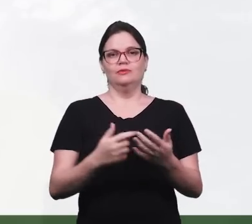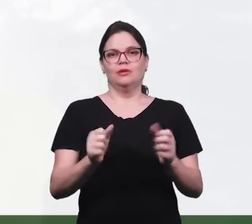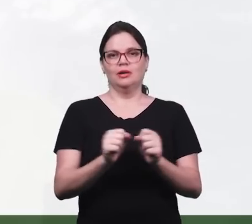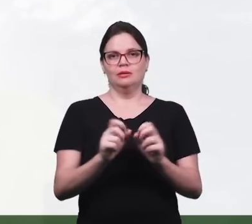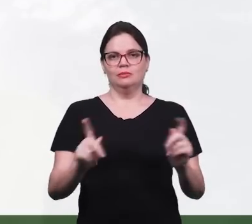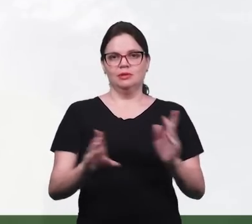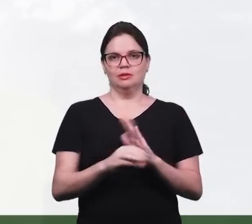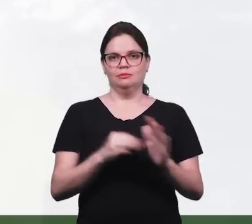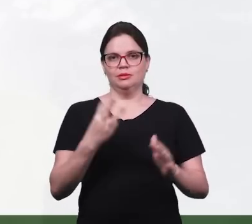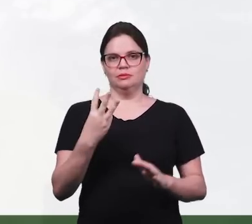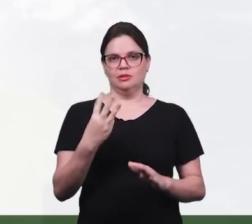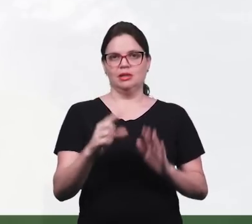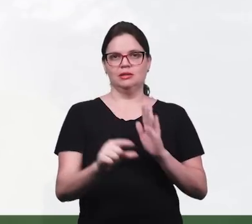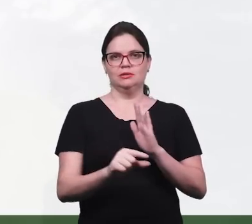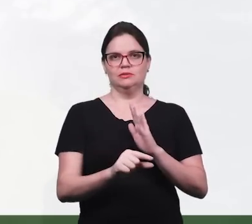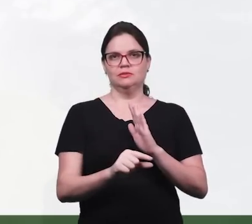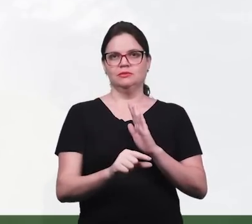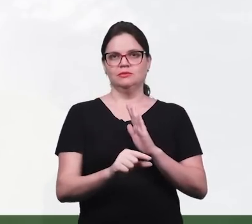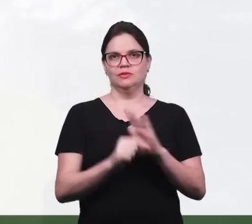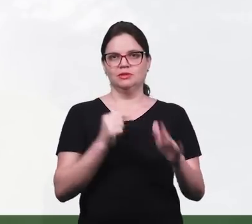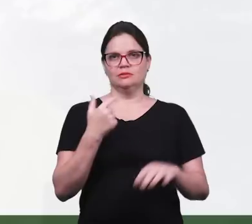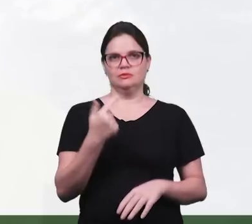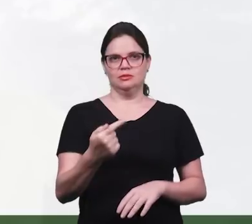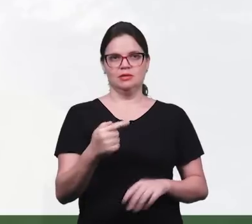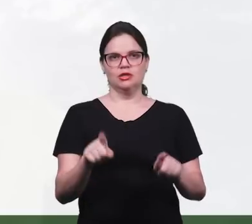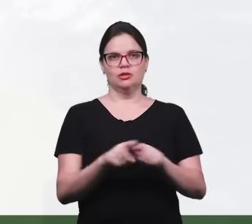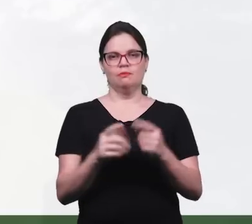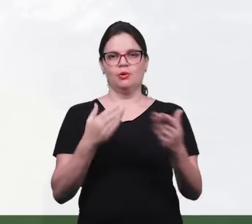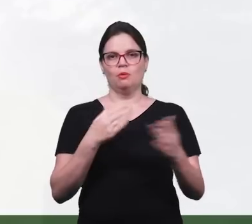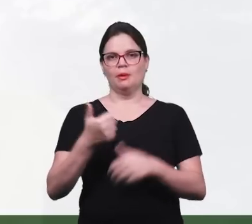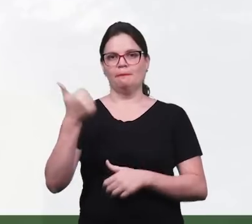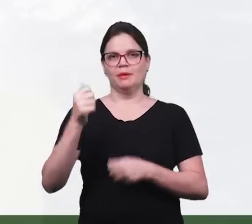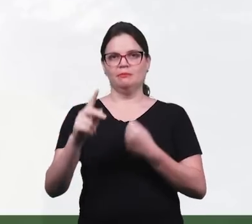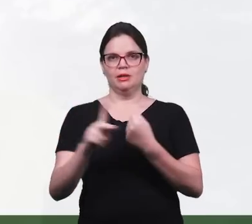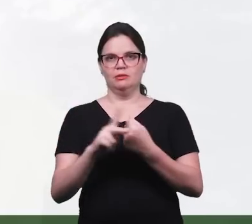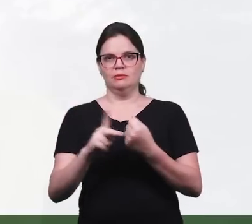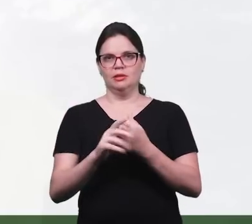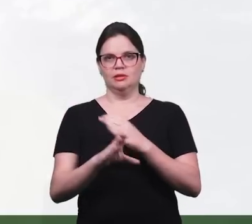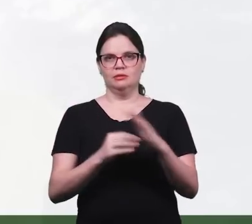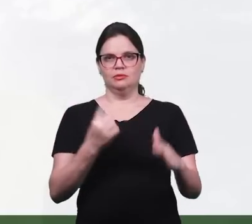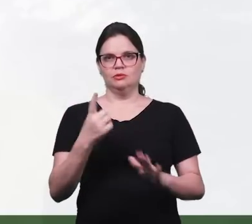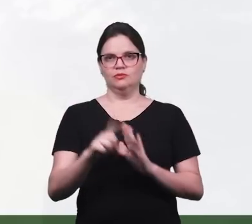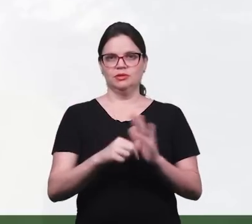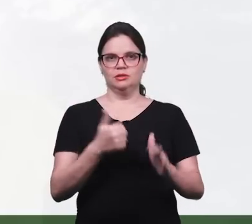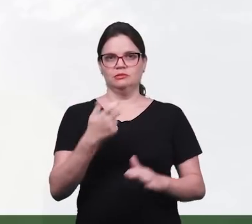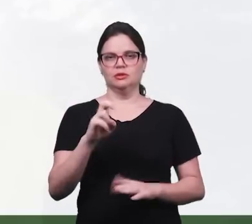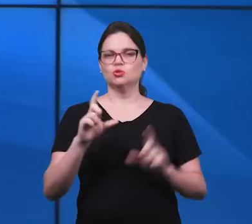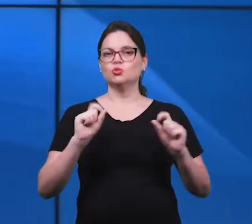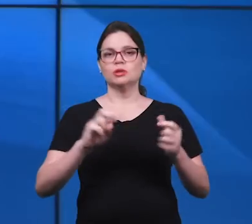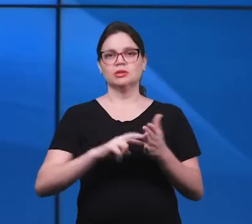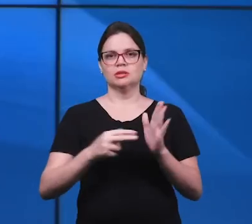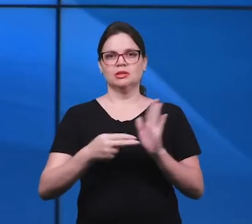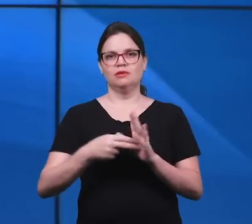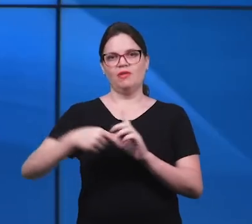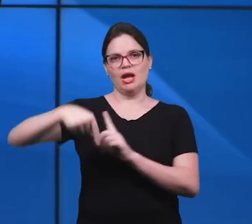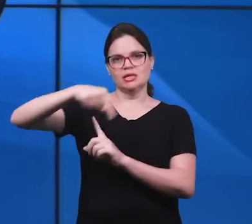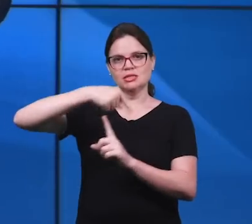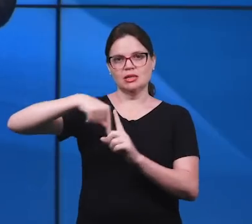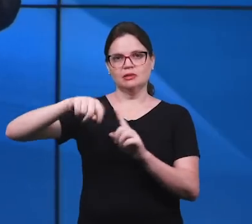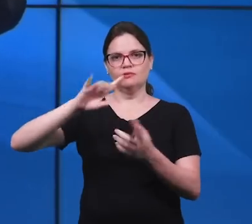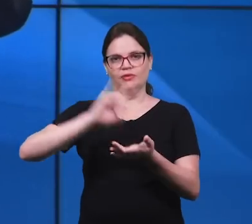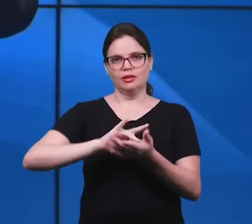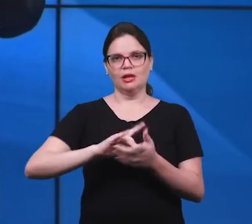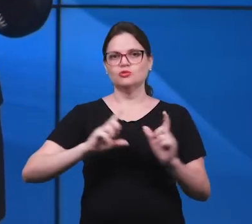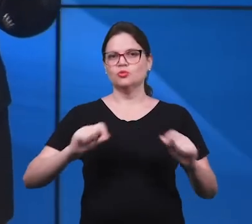1 Pedro, capítulo 1, verso 15, o que significa ser santo e verdadeiro? Vamos primeiro lá para a